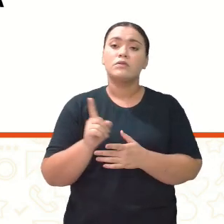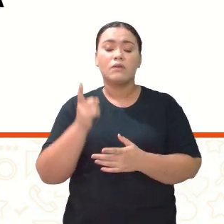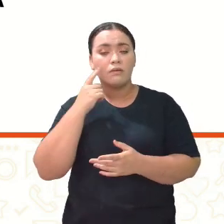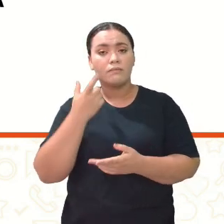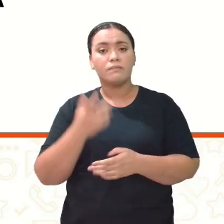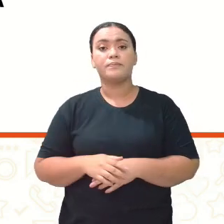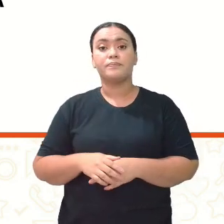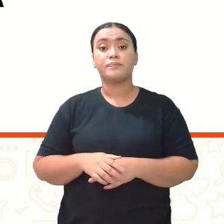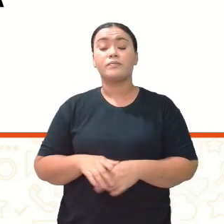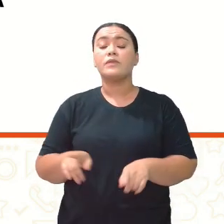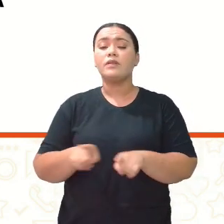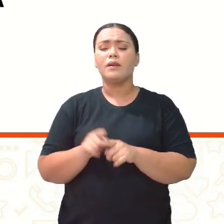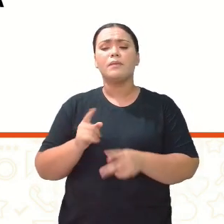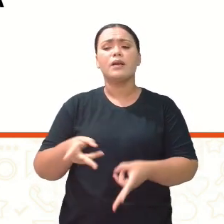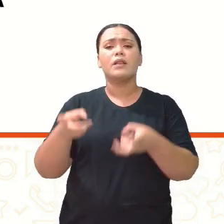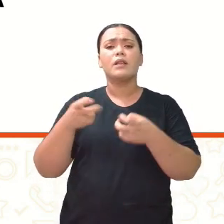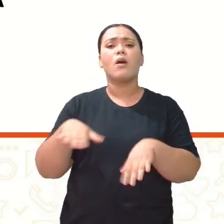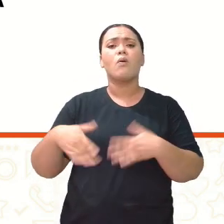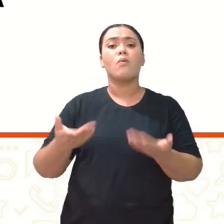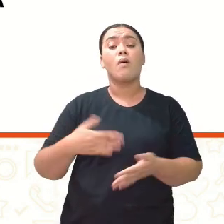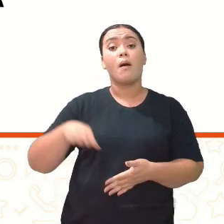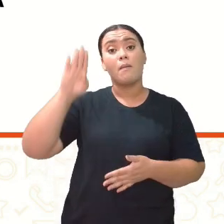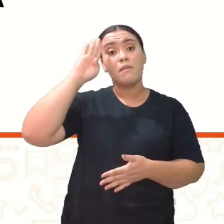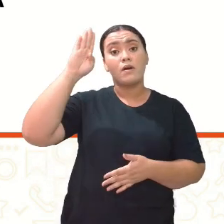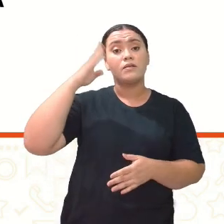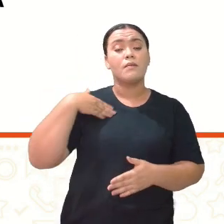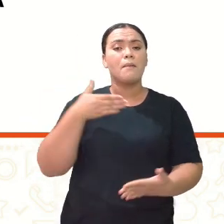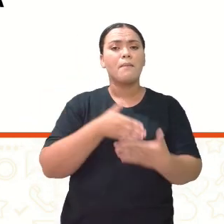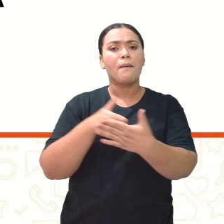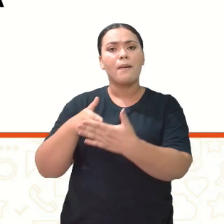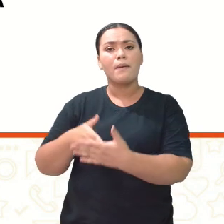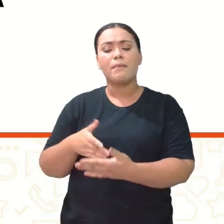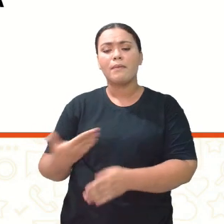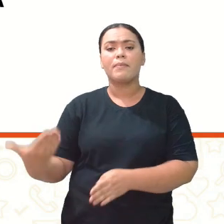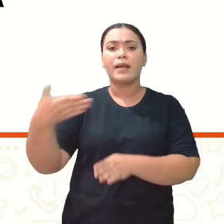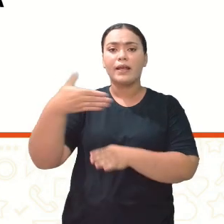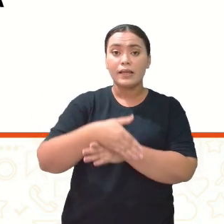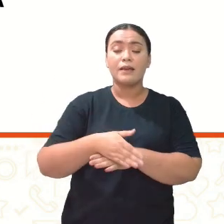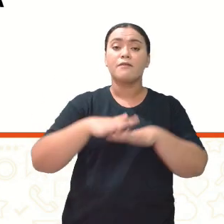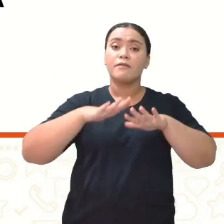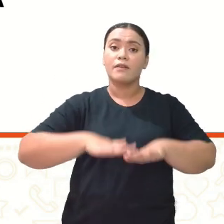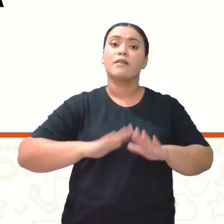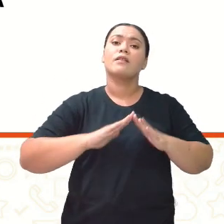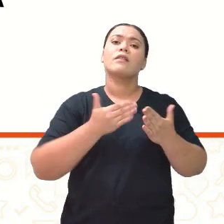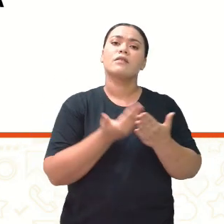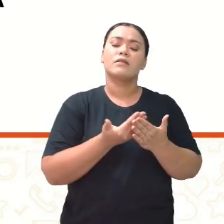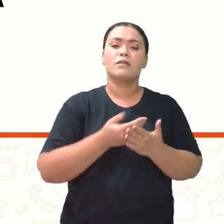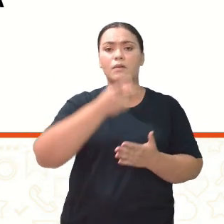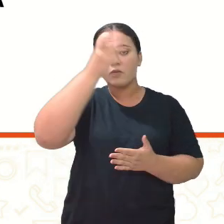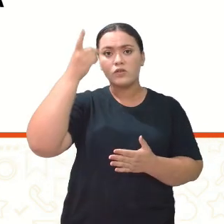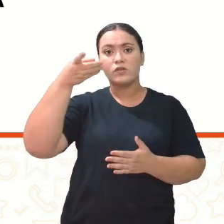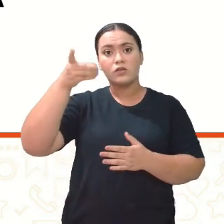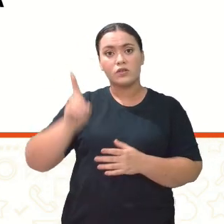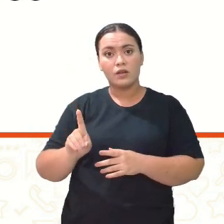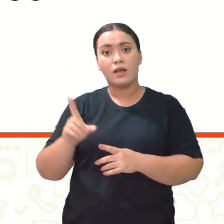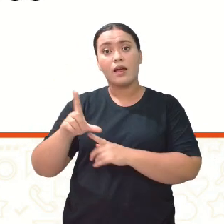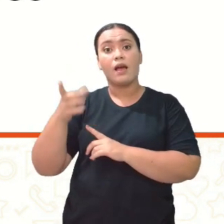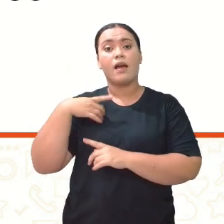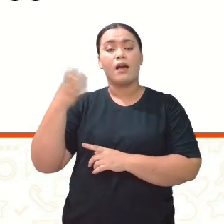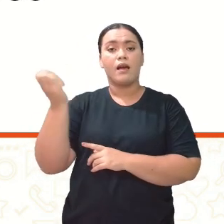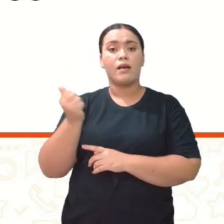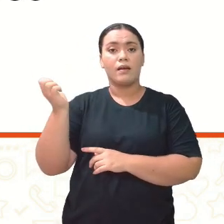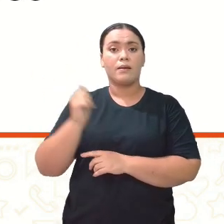Identificar as principais barreiras para o acesso e permanência na escola das pessoas com deficiência do